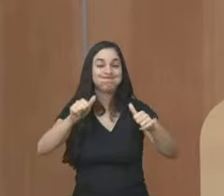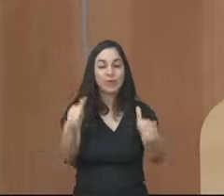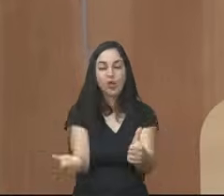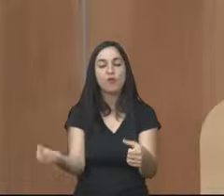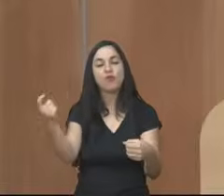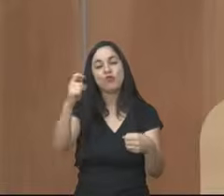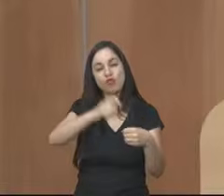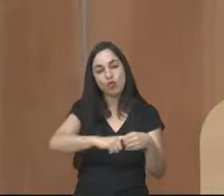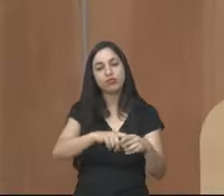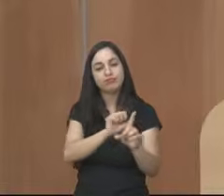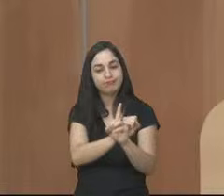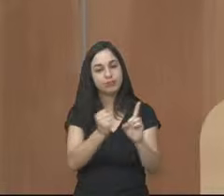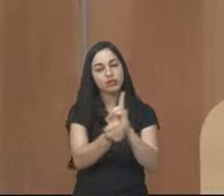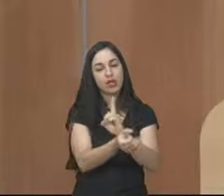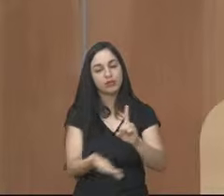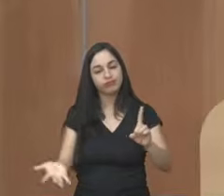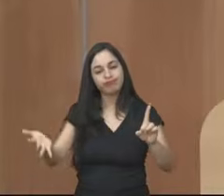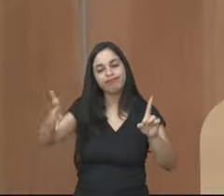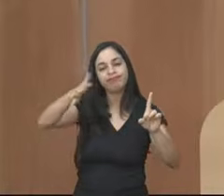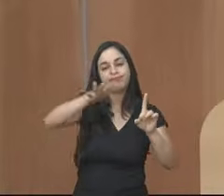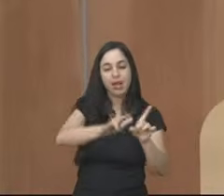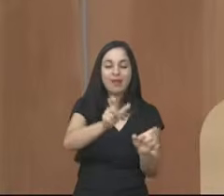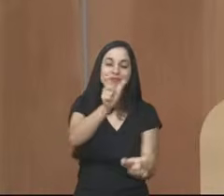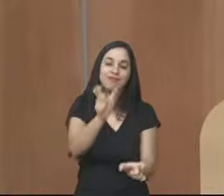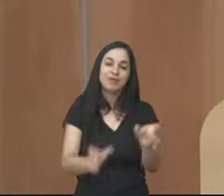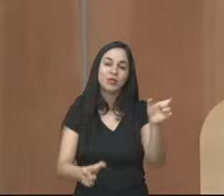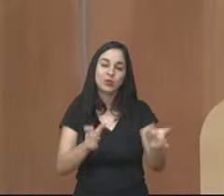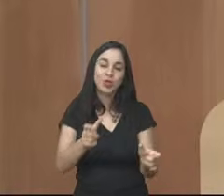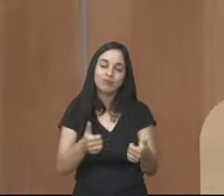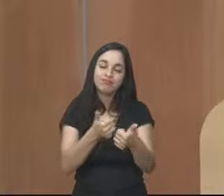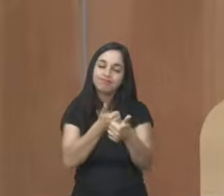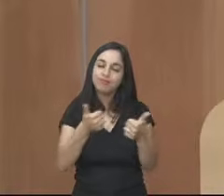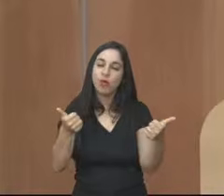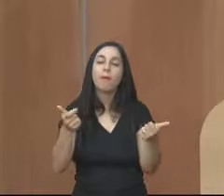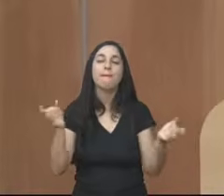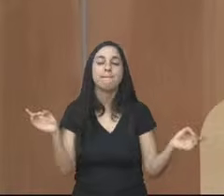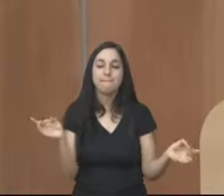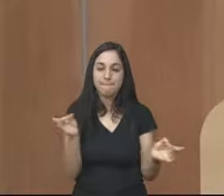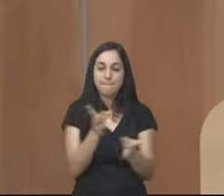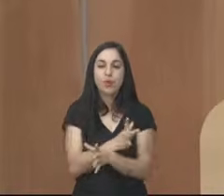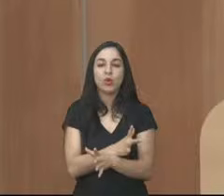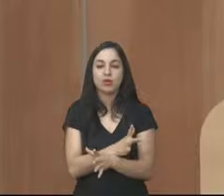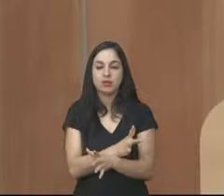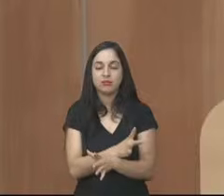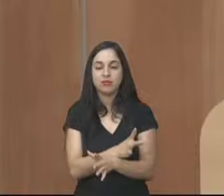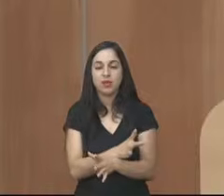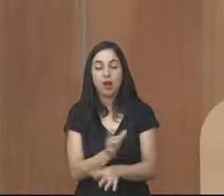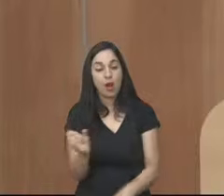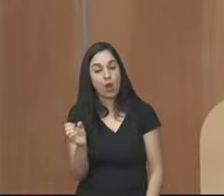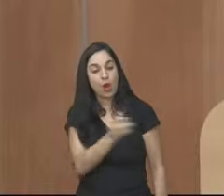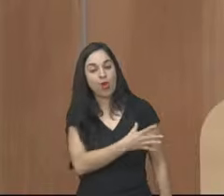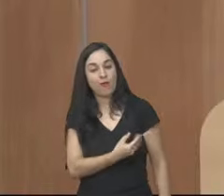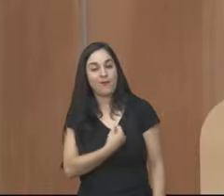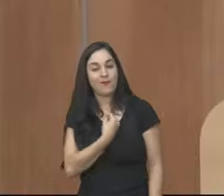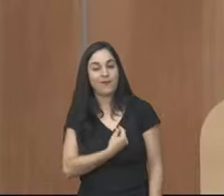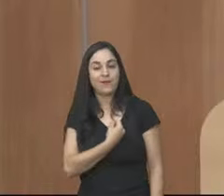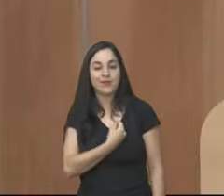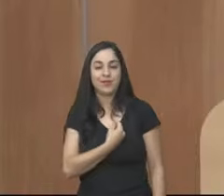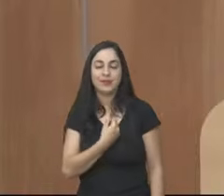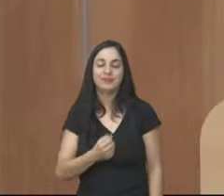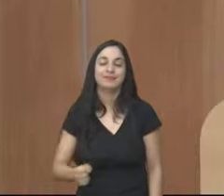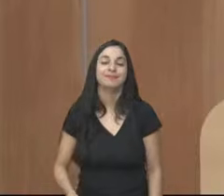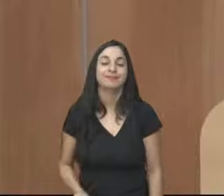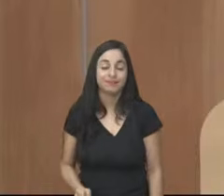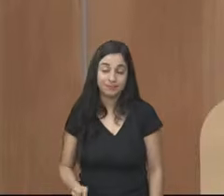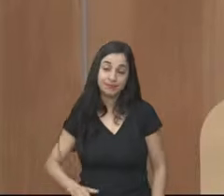para a sociedade como homens de bem, prontos para fazer um novo tempo. Por